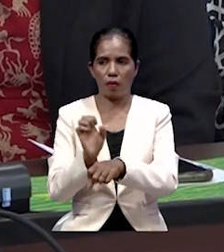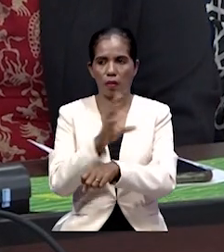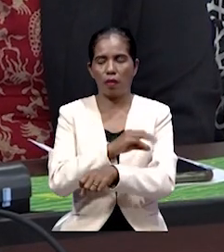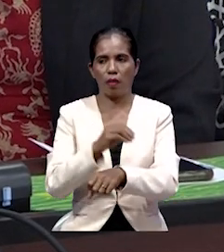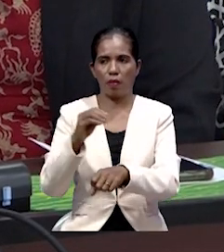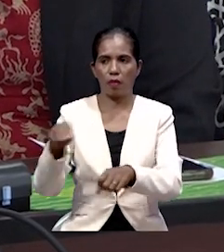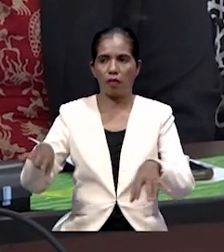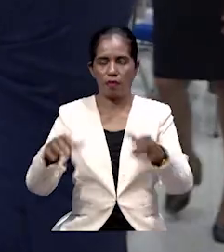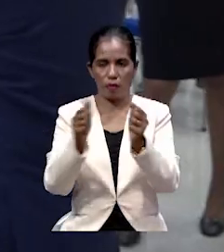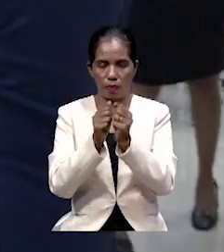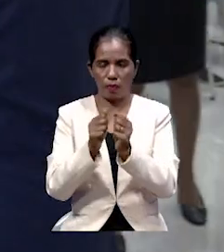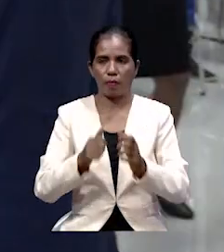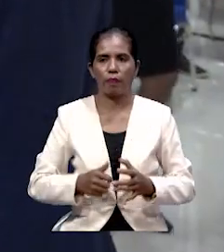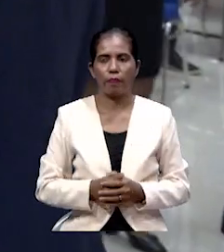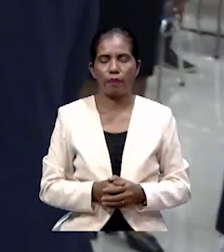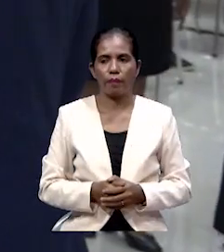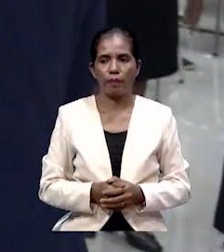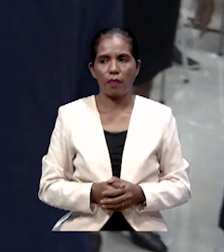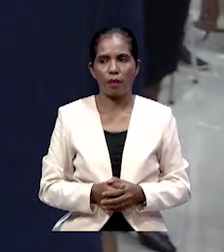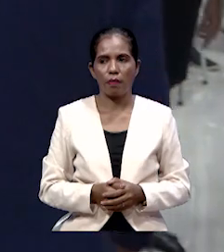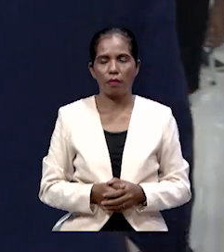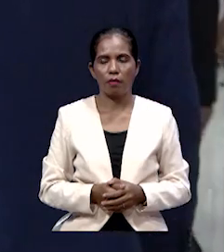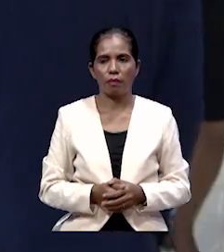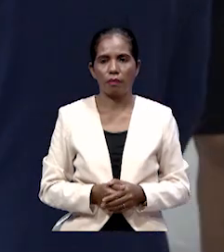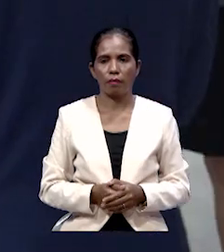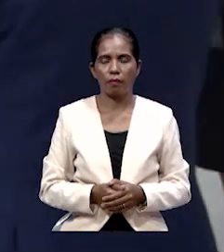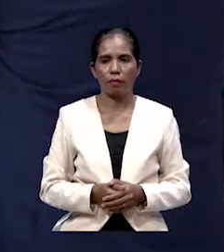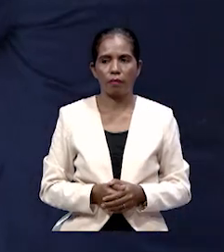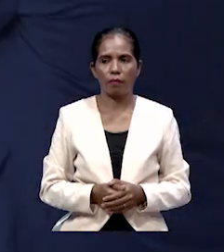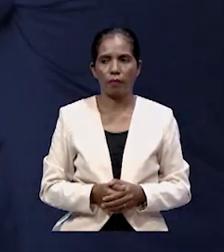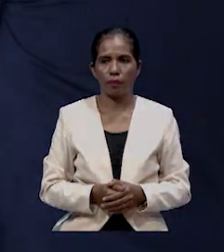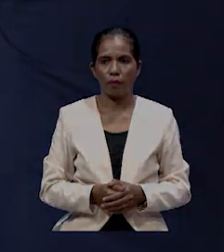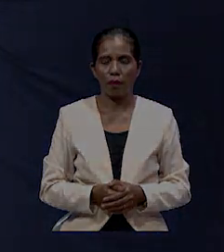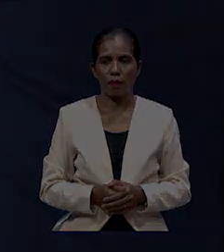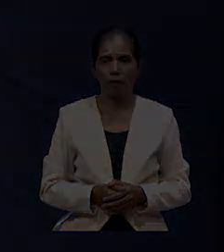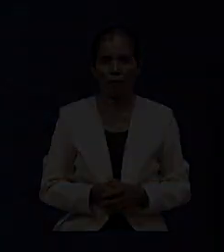fraternidade humana. Leopoldina de Carvalho, Dilma Suzetti, GMN.